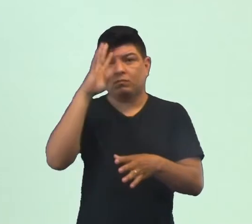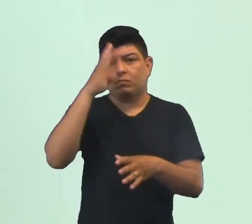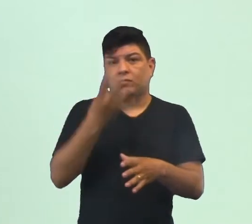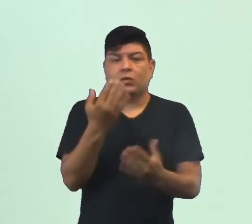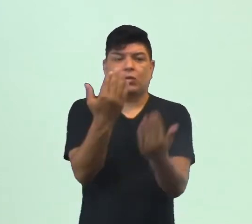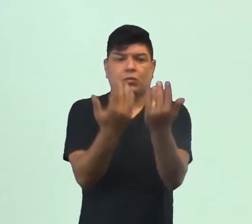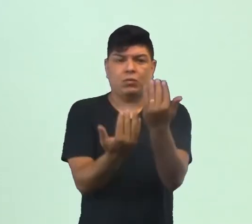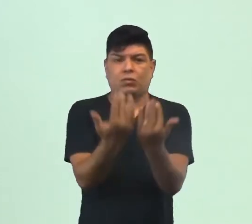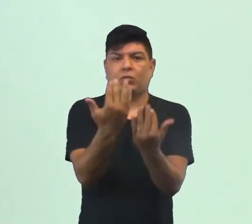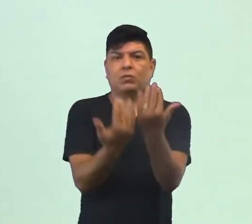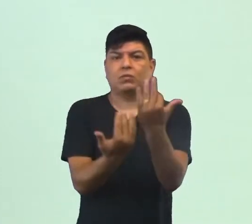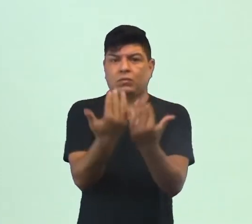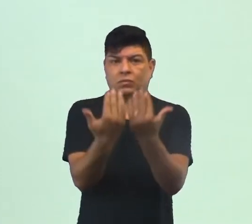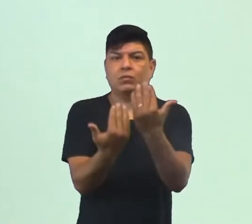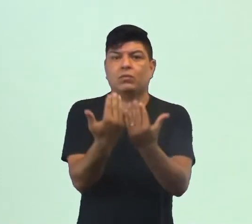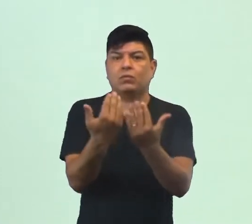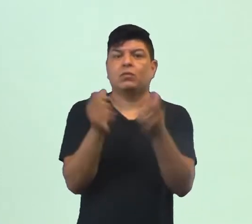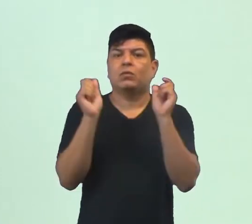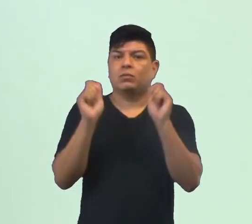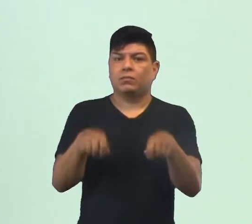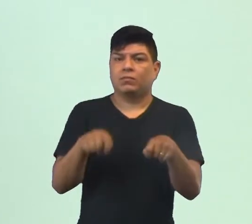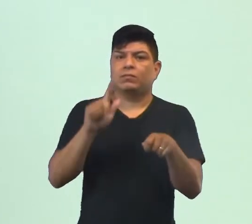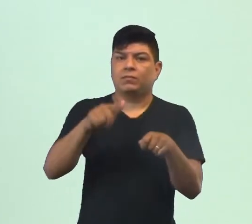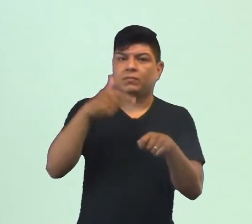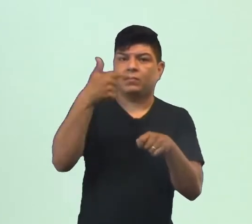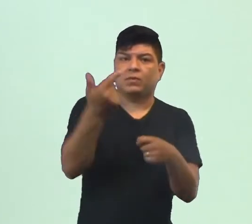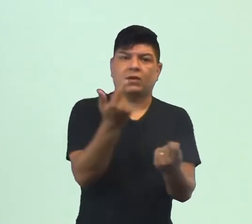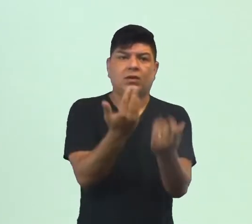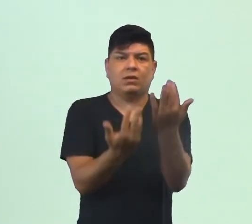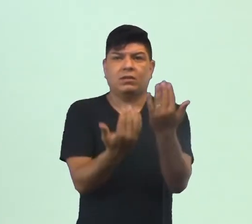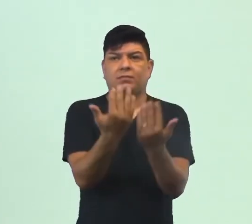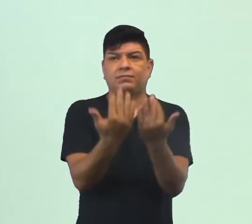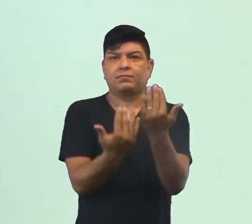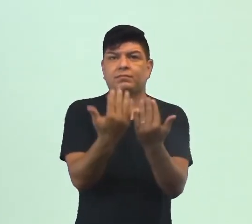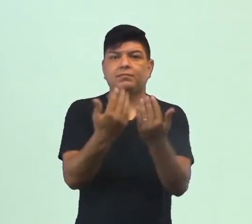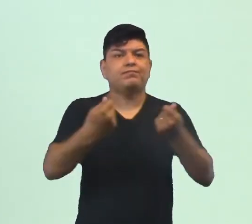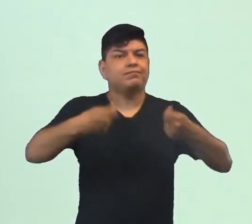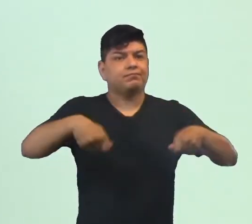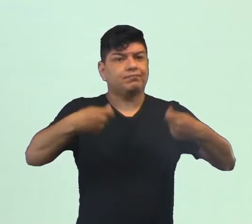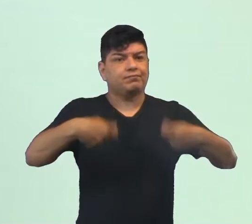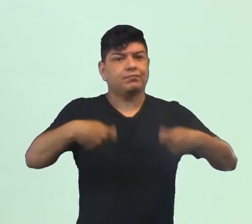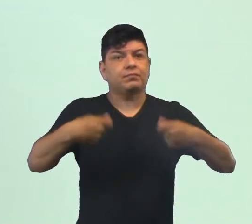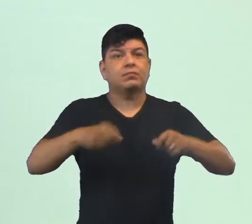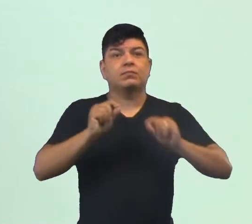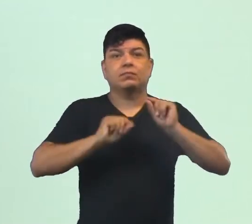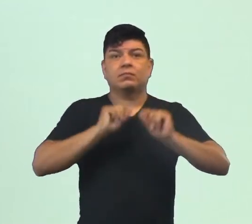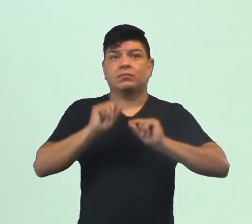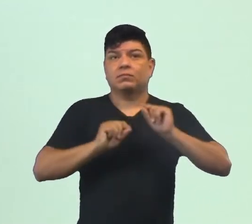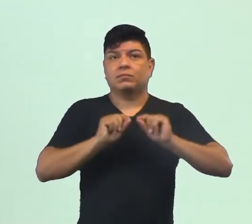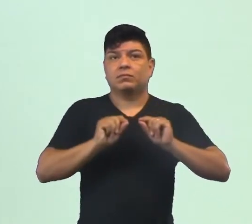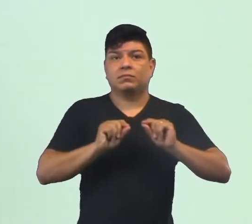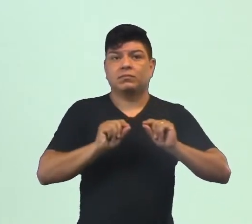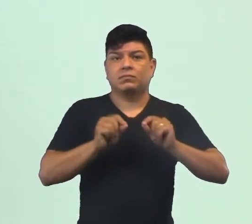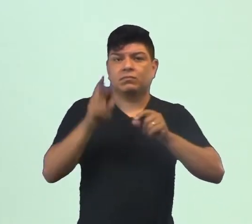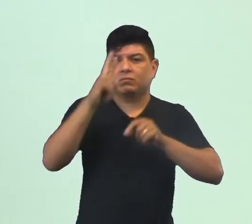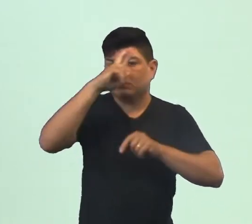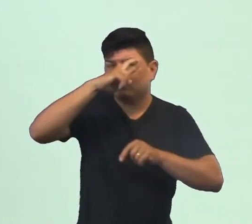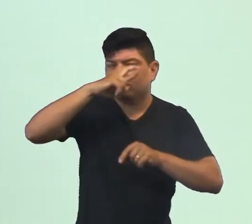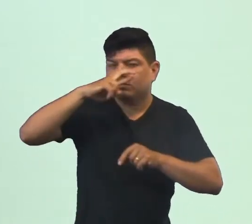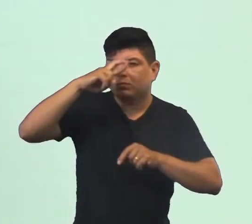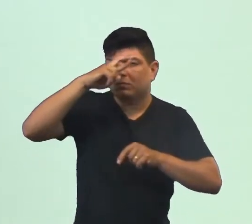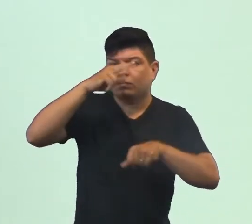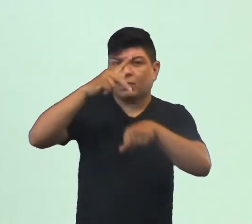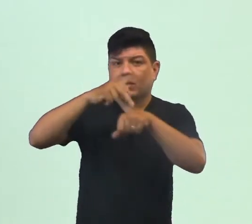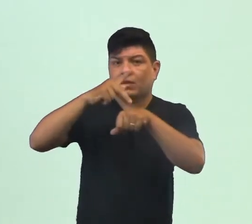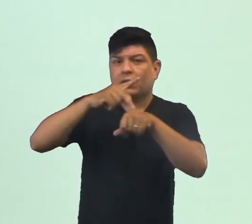fogo. E eu posso dizer que depois do fogo foi a necessidade de observar os minerais,